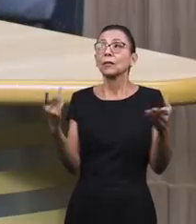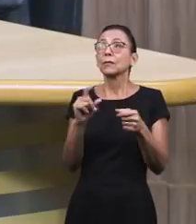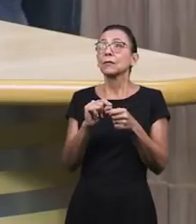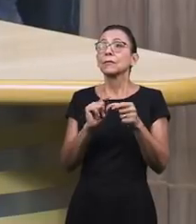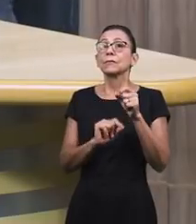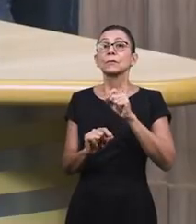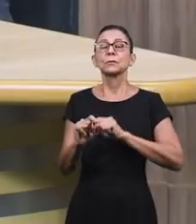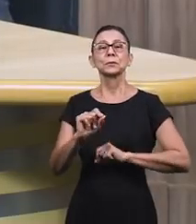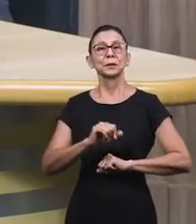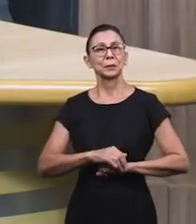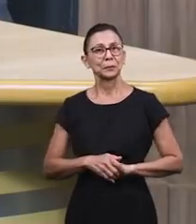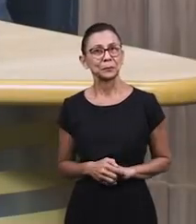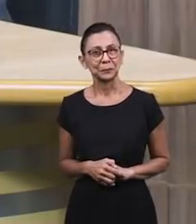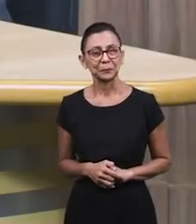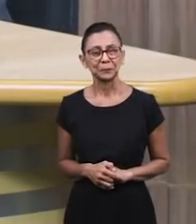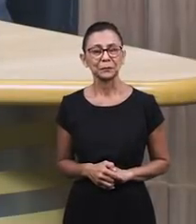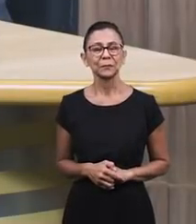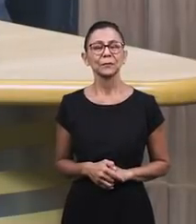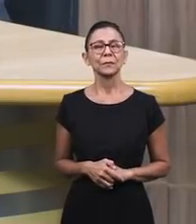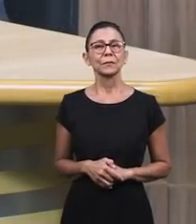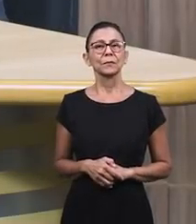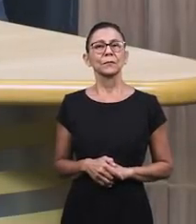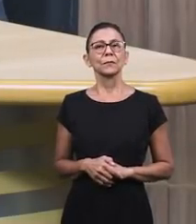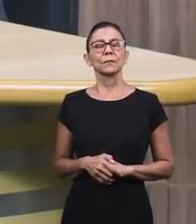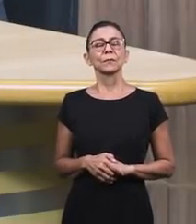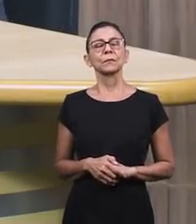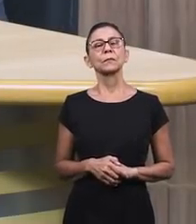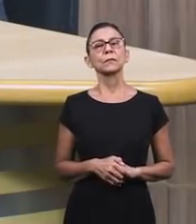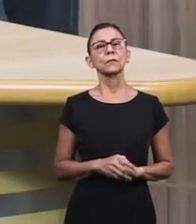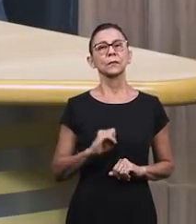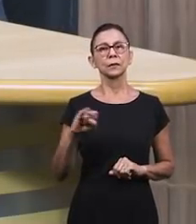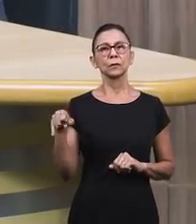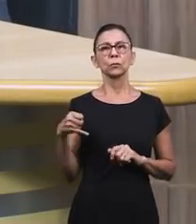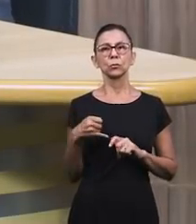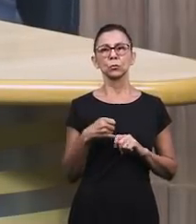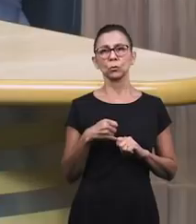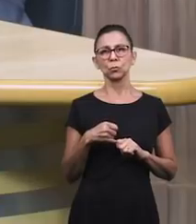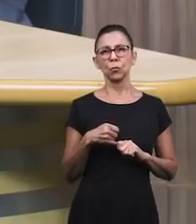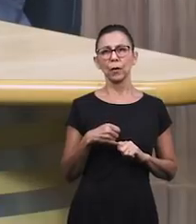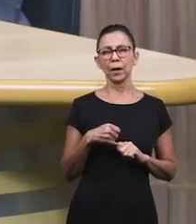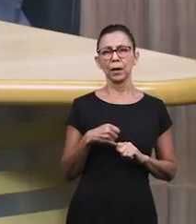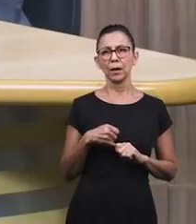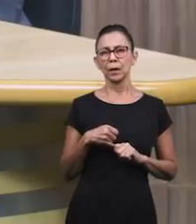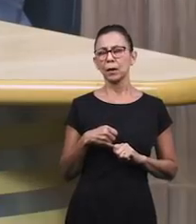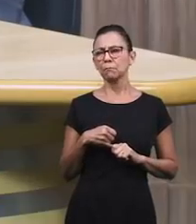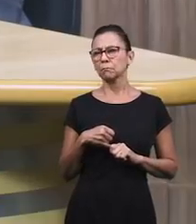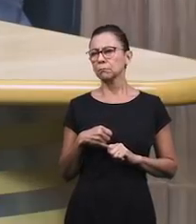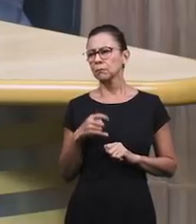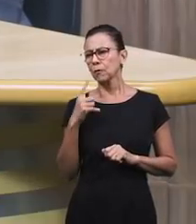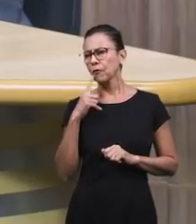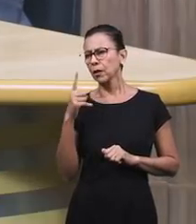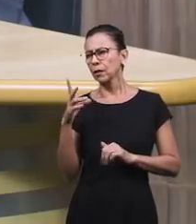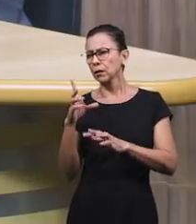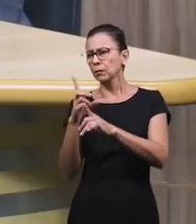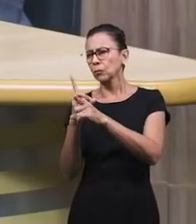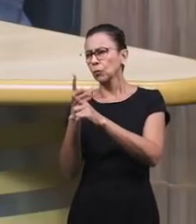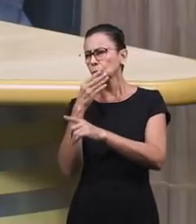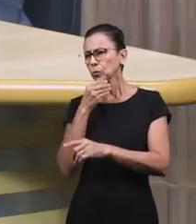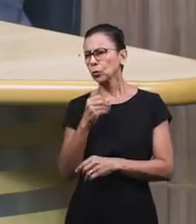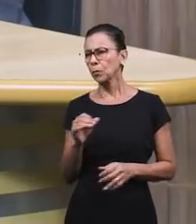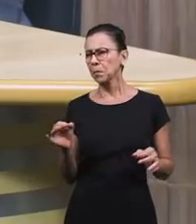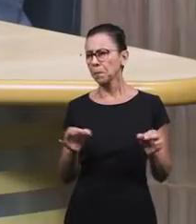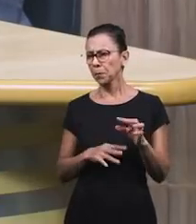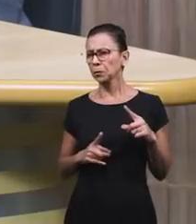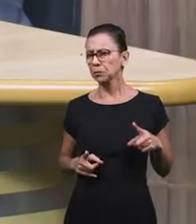agora? Então foi quando ali ele encontra ali com um varão, né, pronto para a guerra, e ele